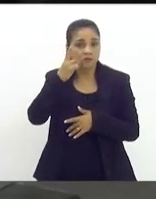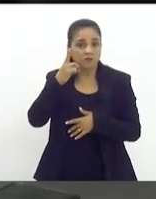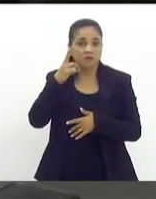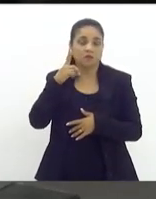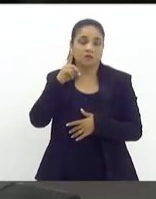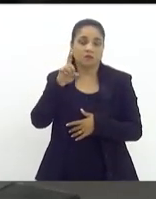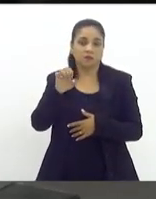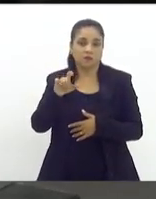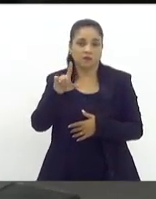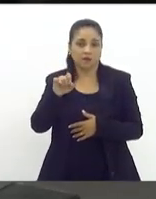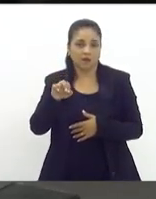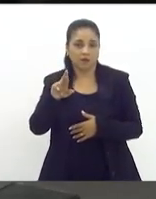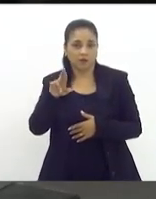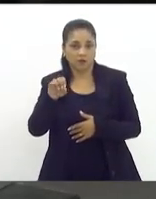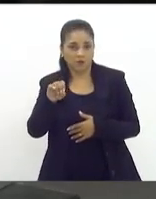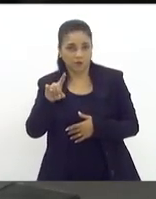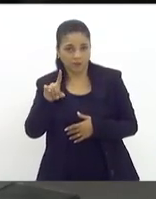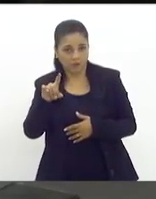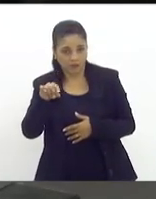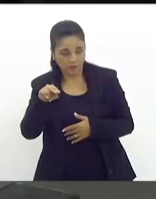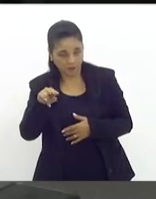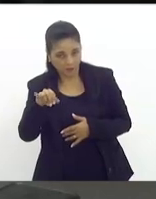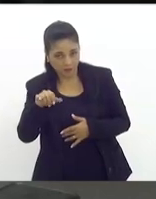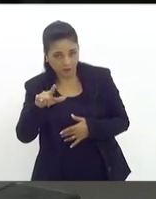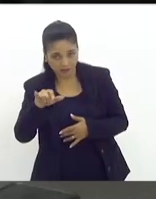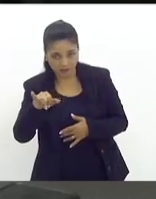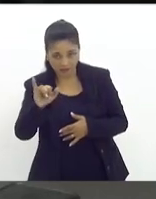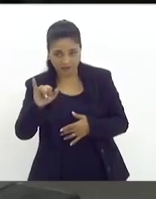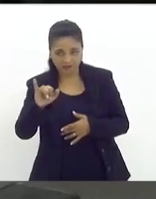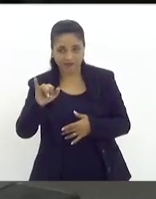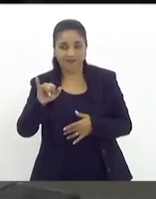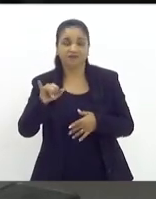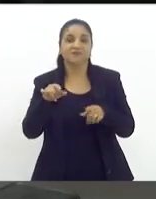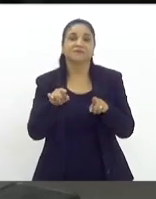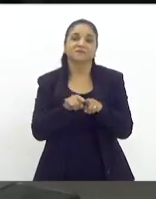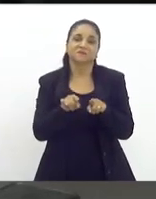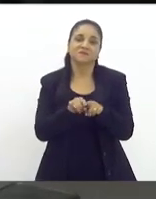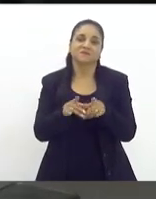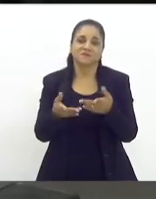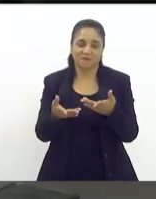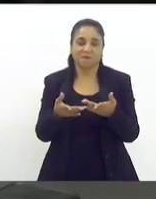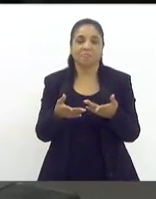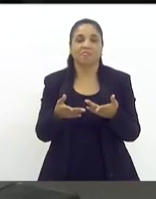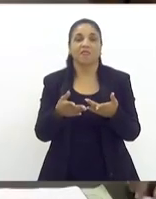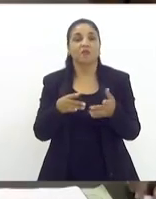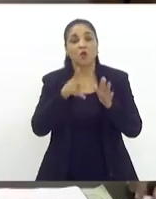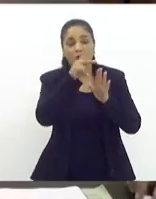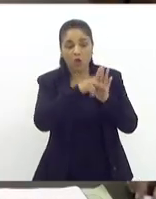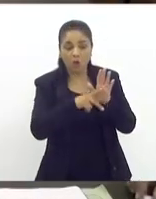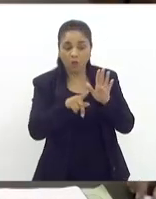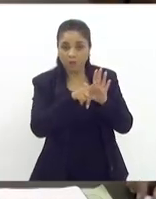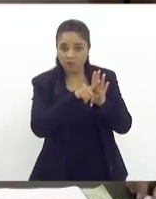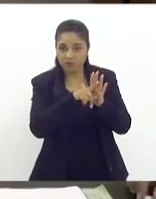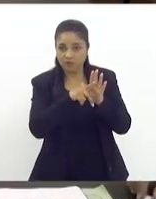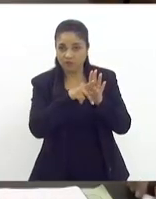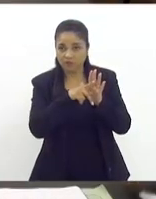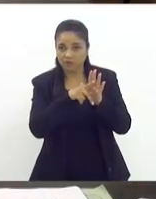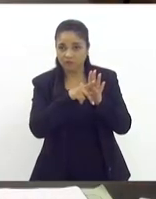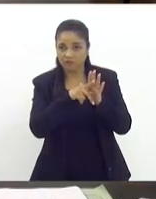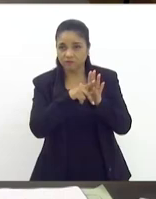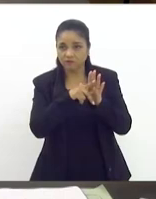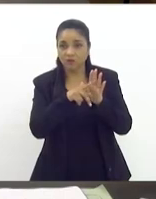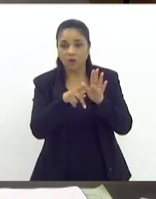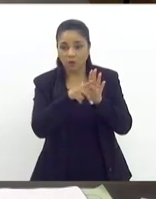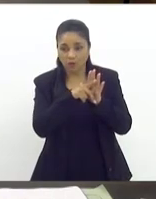discussão. Presidente. Para discutir, deputado Fred Pacheco. Pedir vistas deste projeto por uma sessão, por favor. Projeto